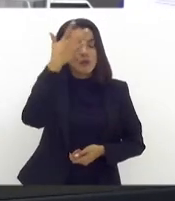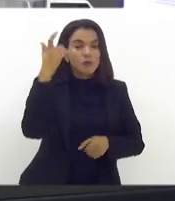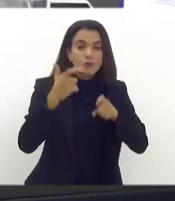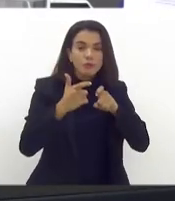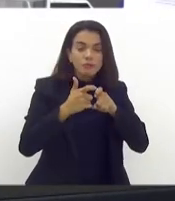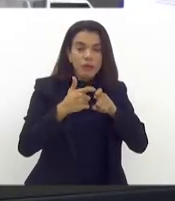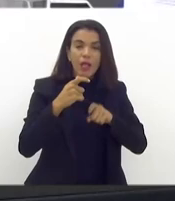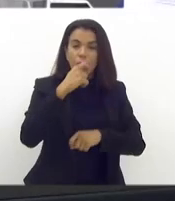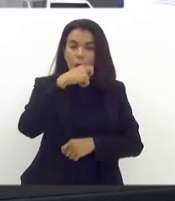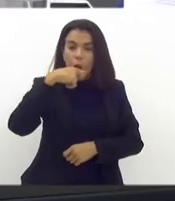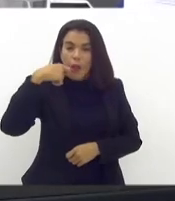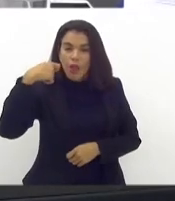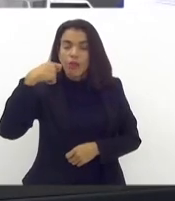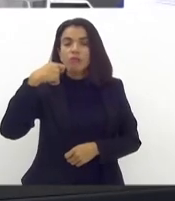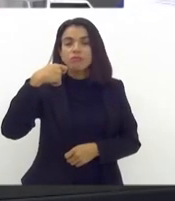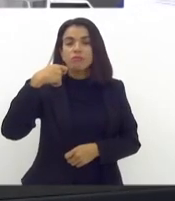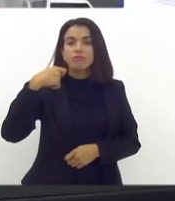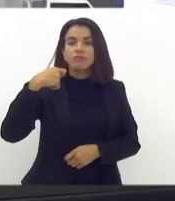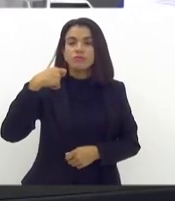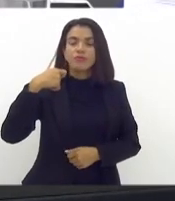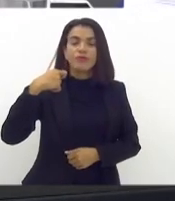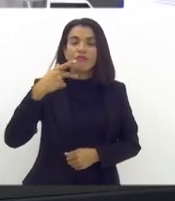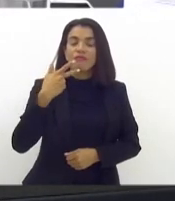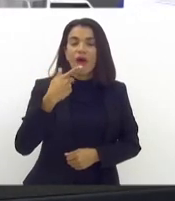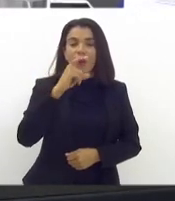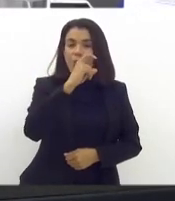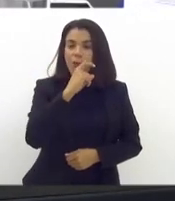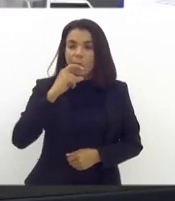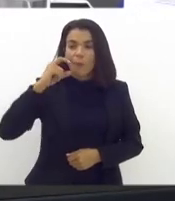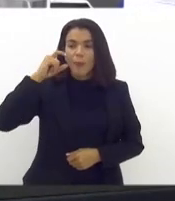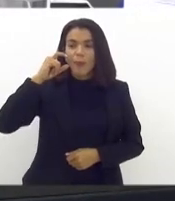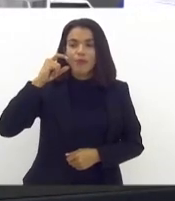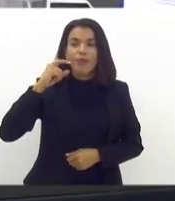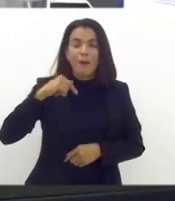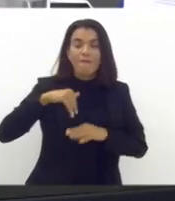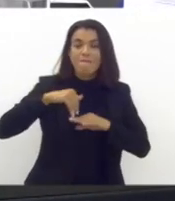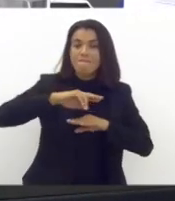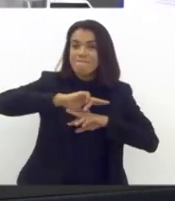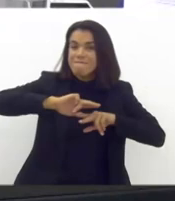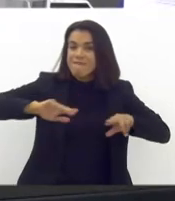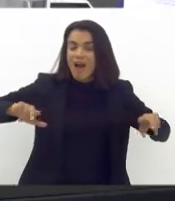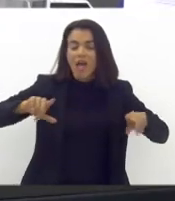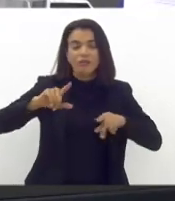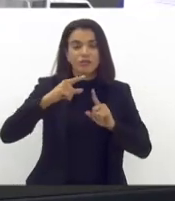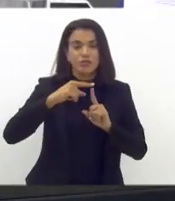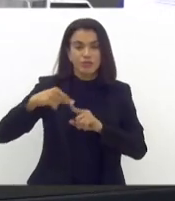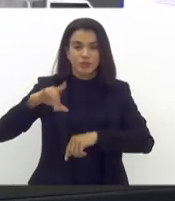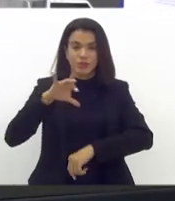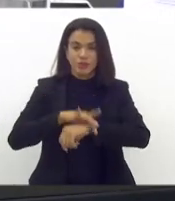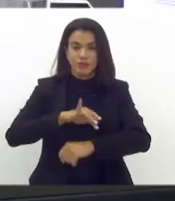especialistas em odontologia dizem que a boca é um campo de entrada de vários tipos de infecção para o organismo